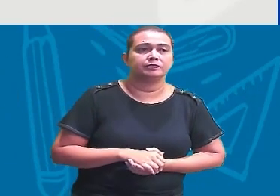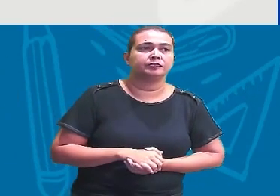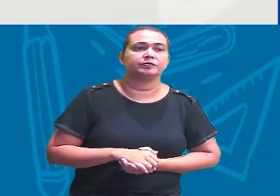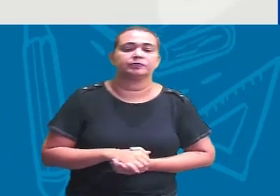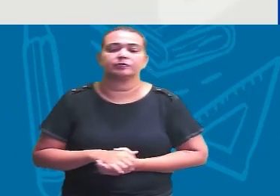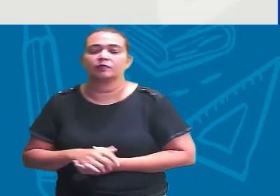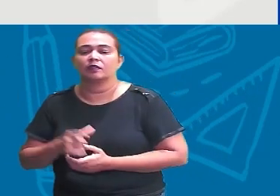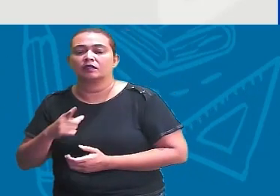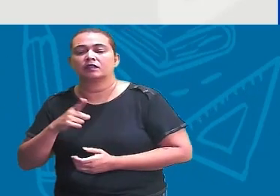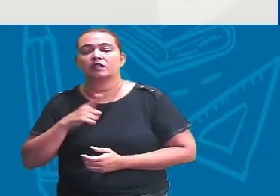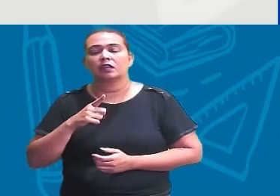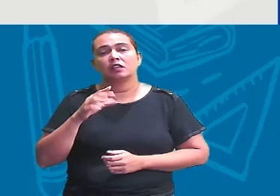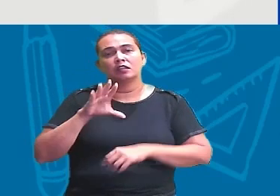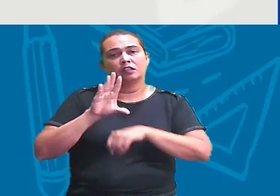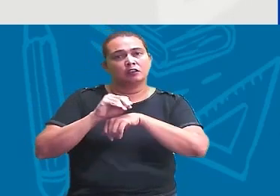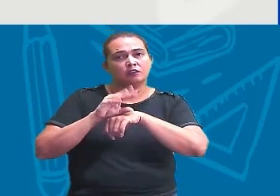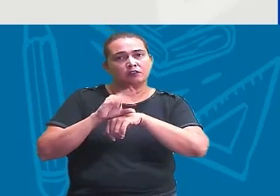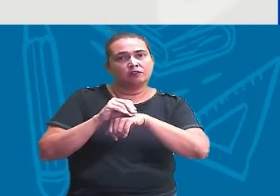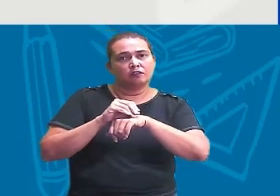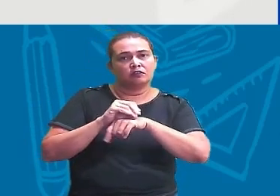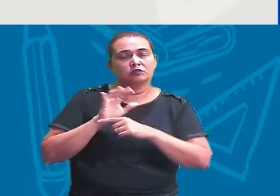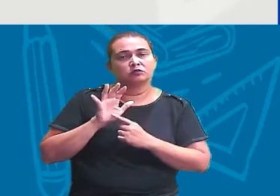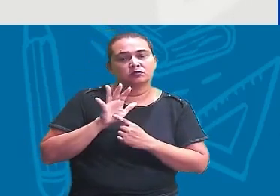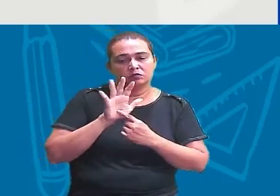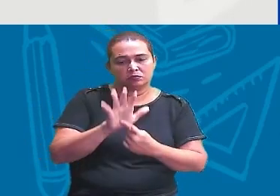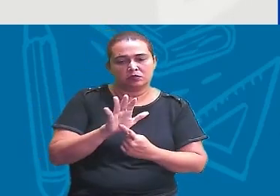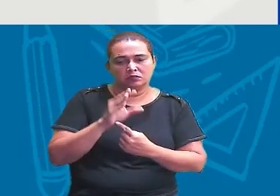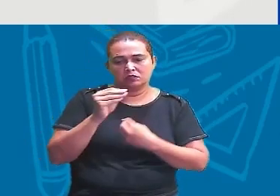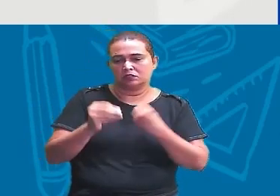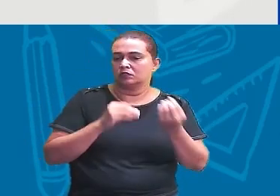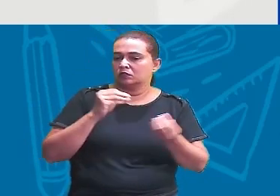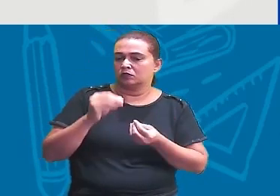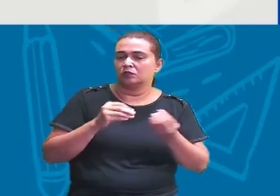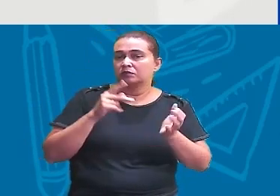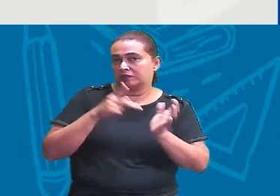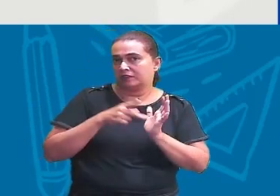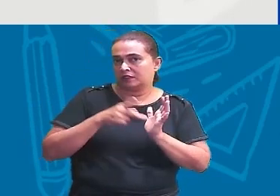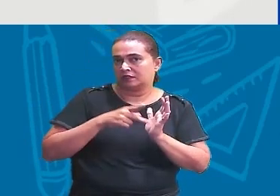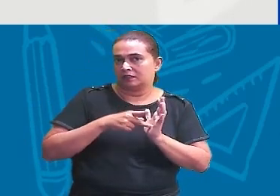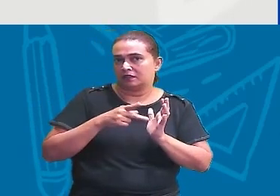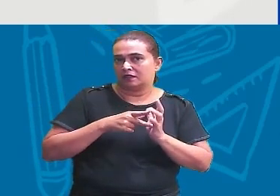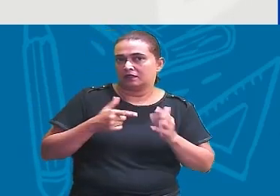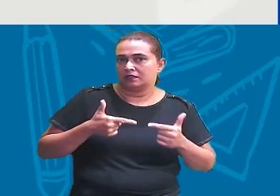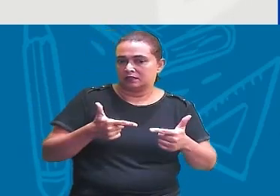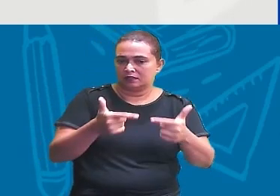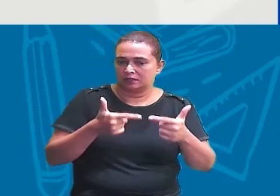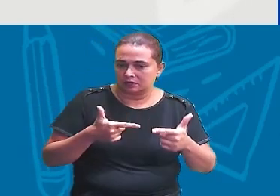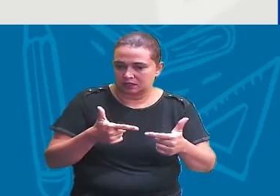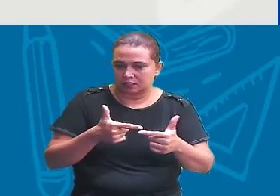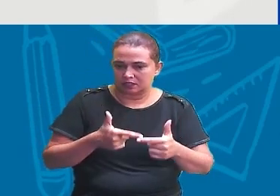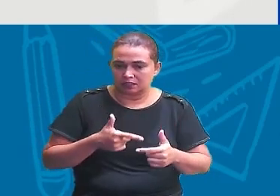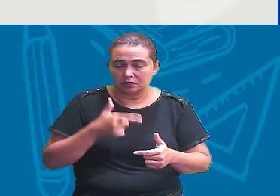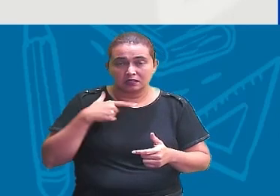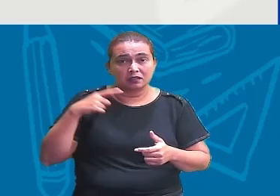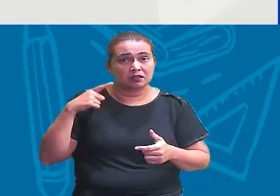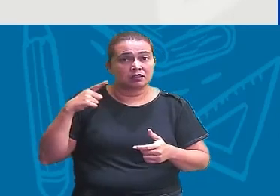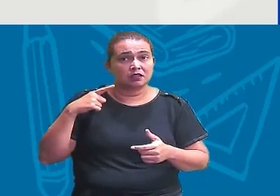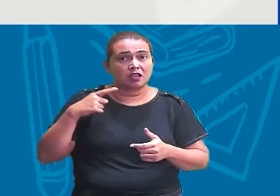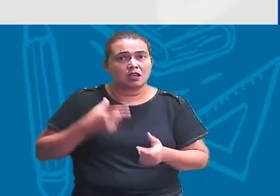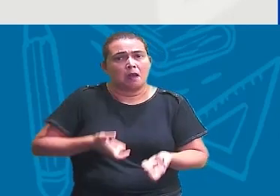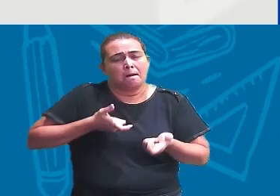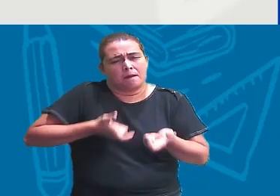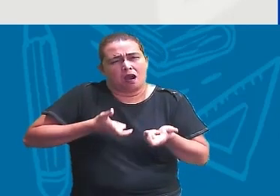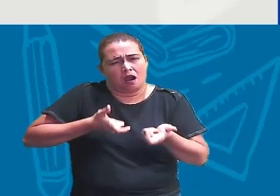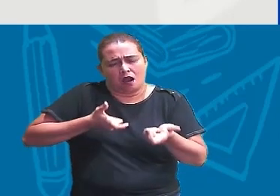Aqui nós temos uma foto, né, que mostra um pouco da realidade da guerra. Tá? Nós temos aí uma metralhadora, né, que